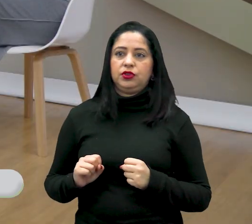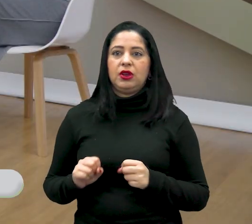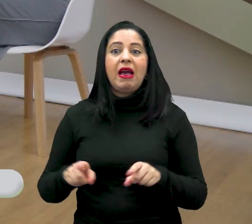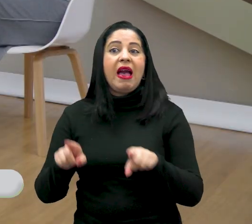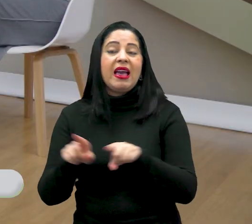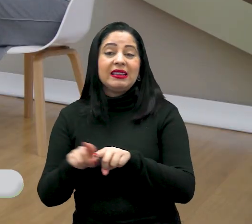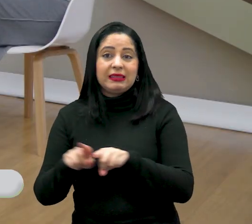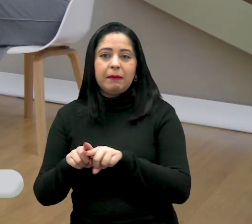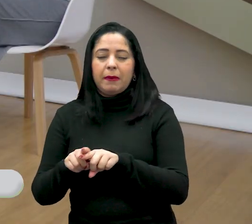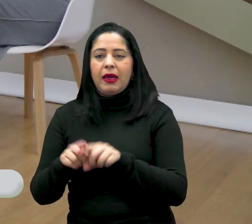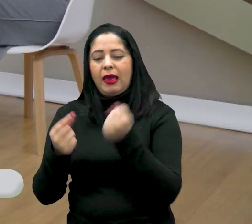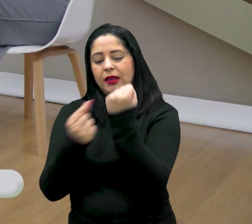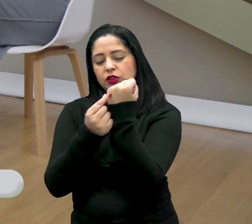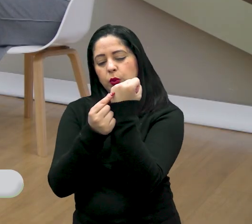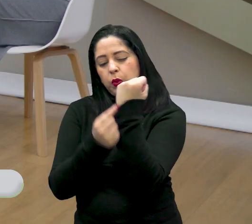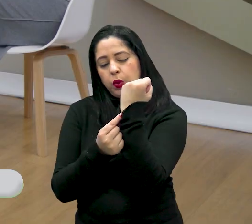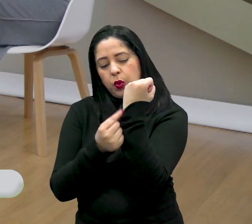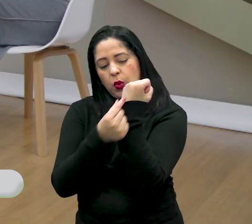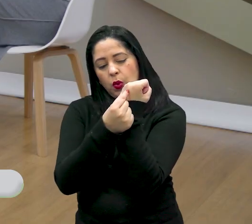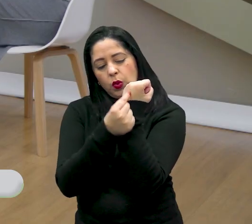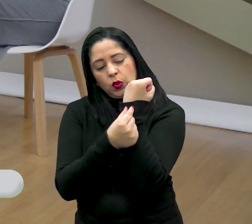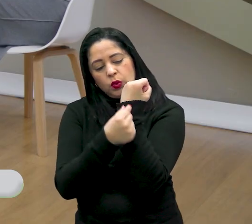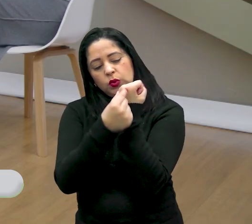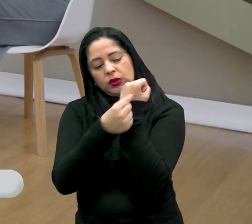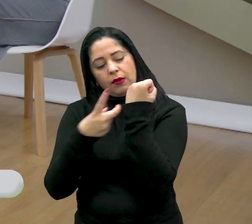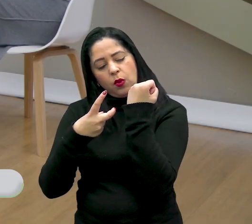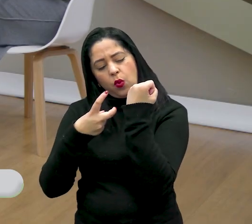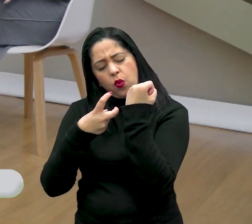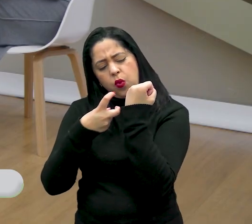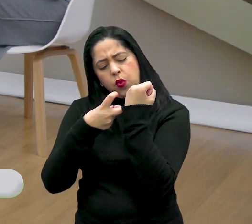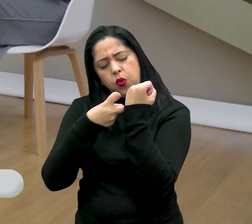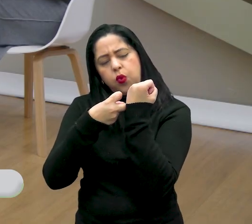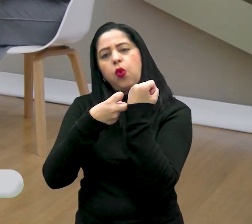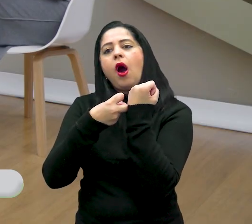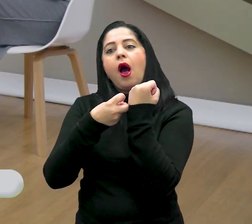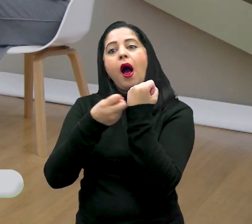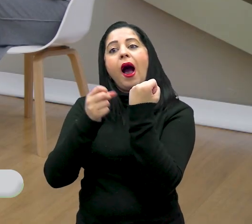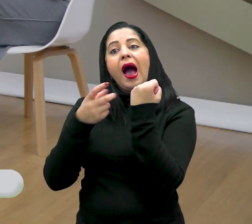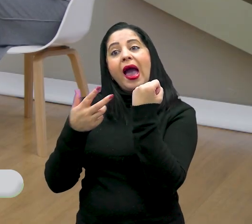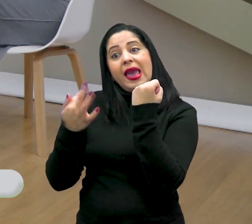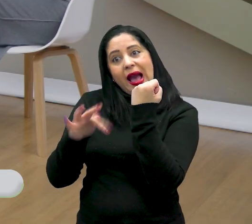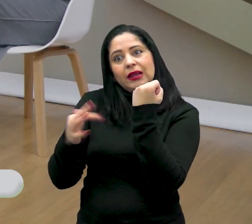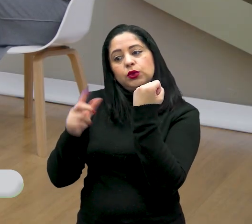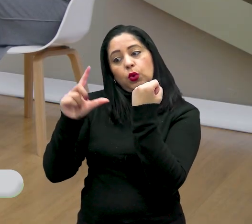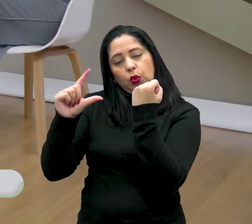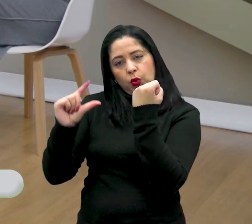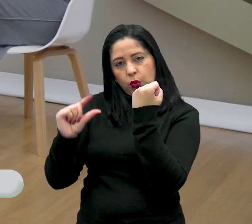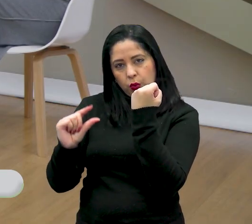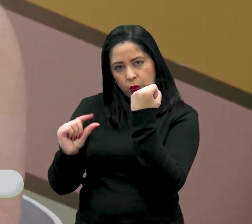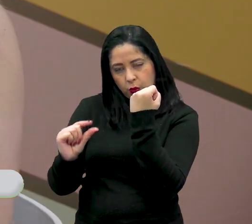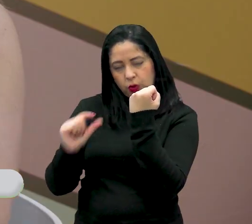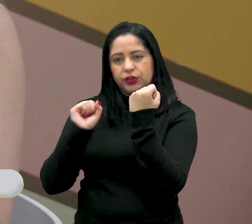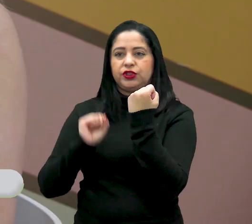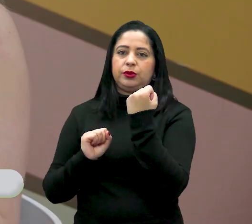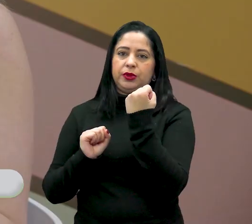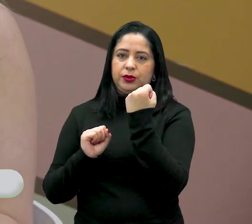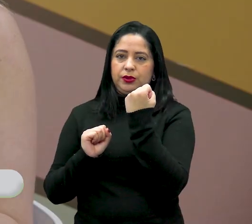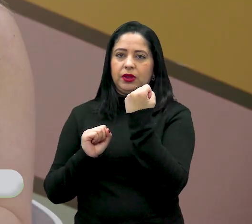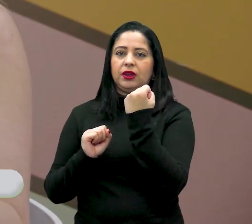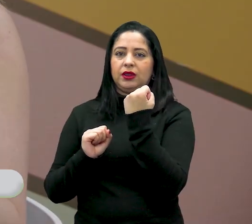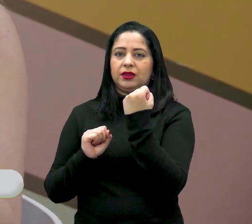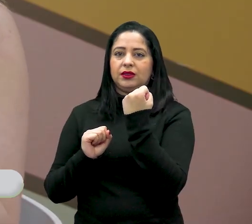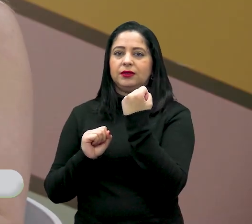fazer bloqueios de nervos também, no caso do joelho, para diminuir essa dor. Sim. Aí entra com medidas para diminuir